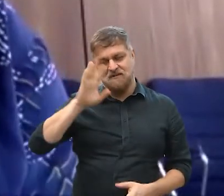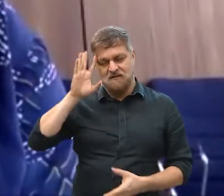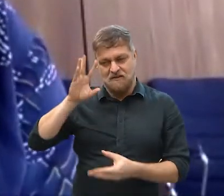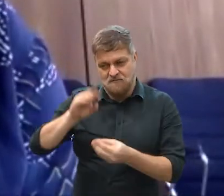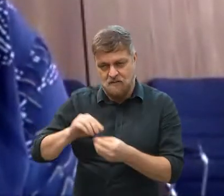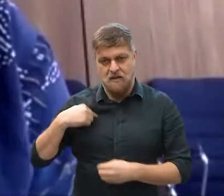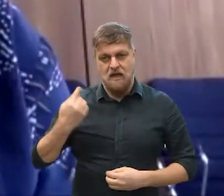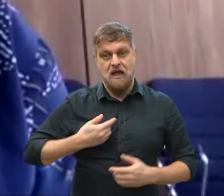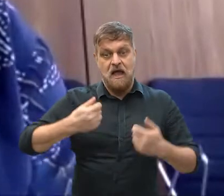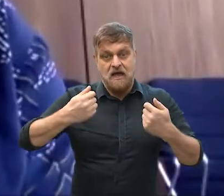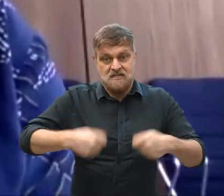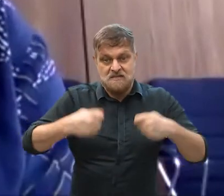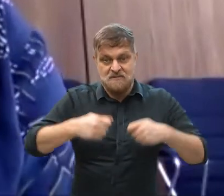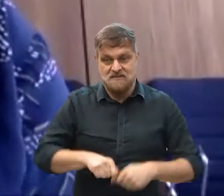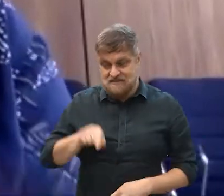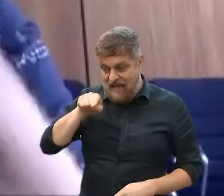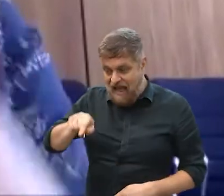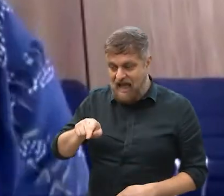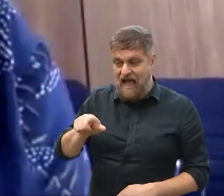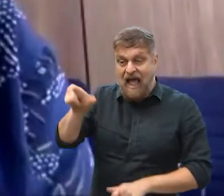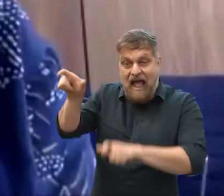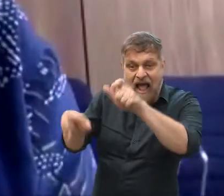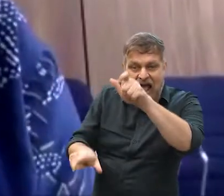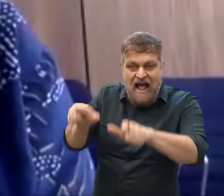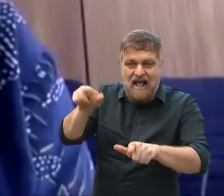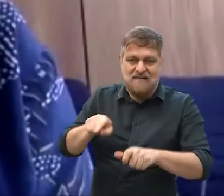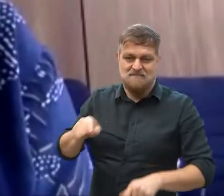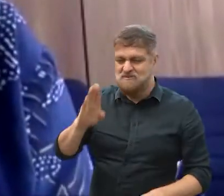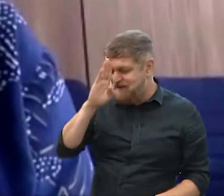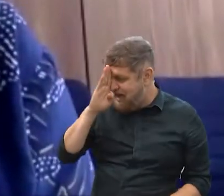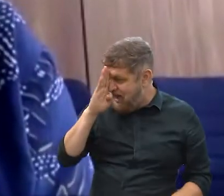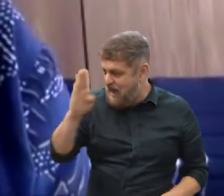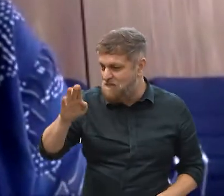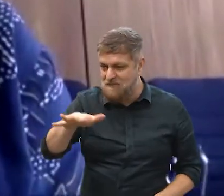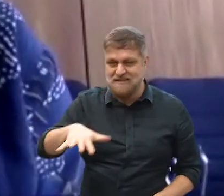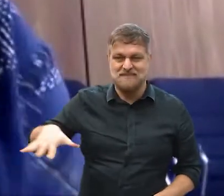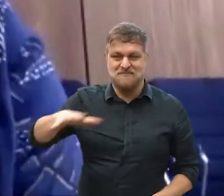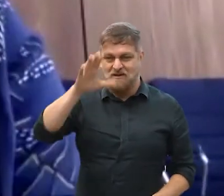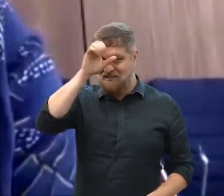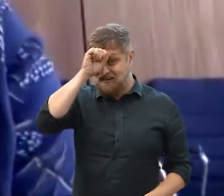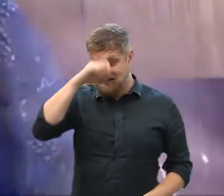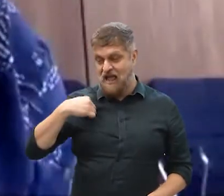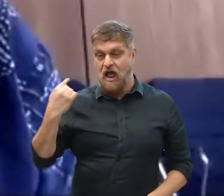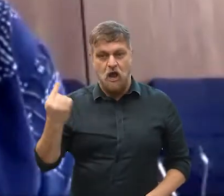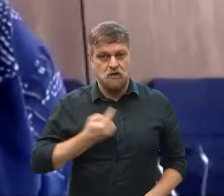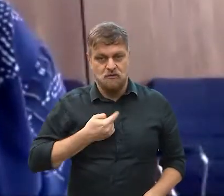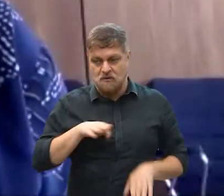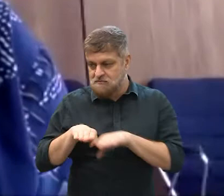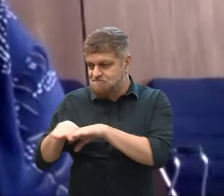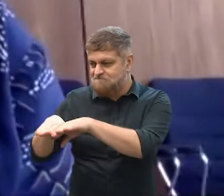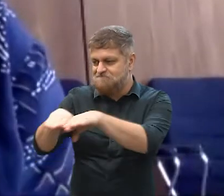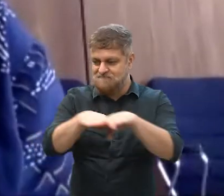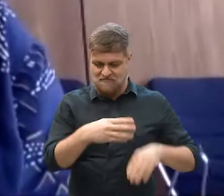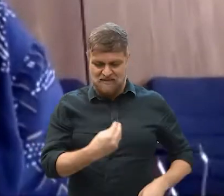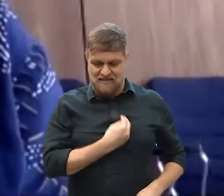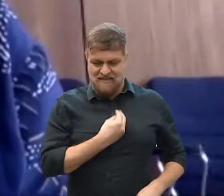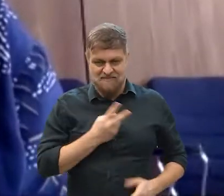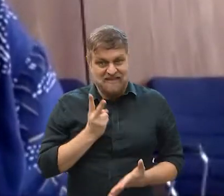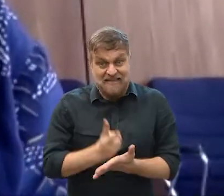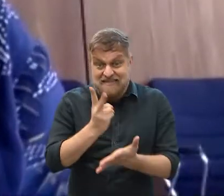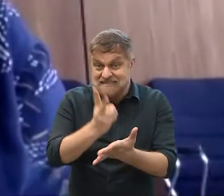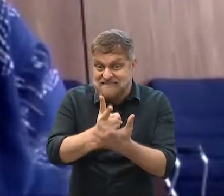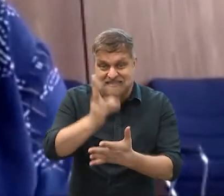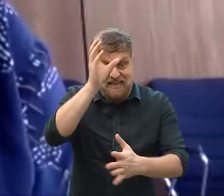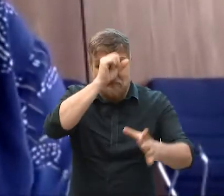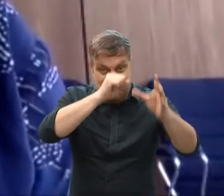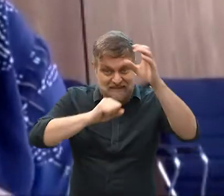gente precisa cada vez mais colocar as pessoas como centro do processo de aprendizagem. Somos todos aprendentes da vida e a gente precisa